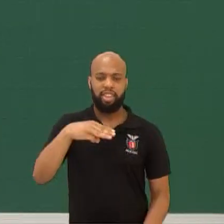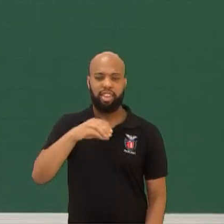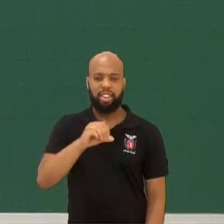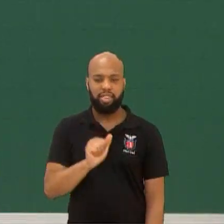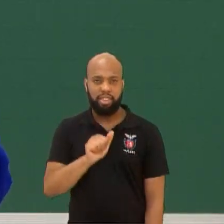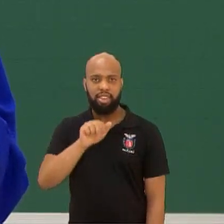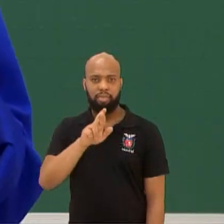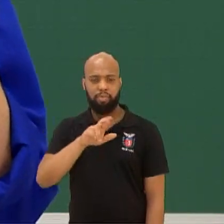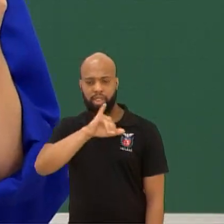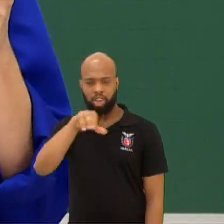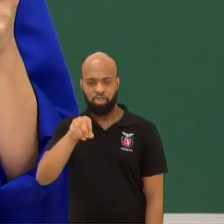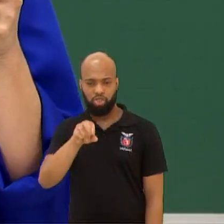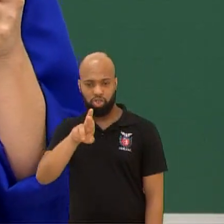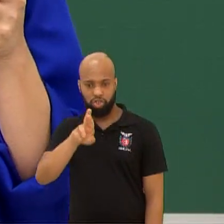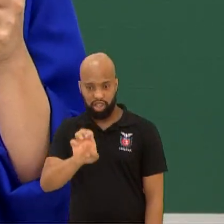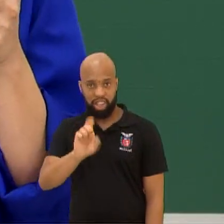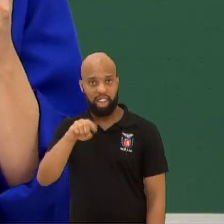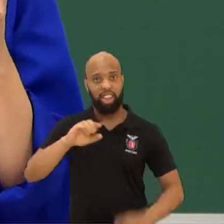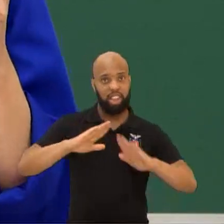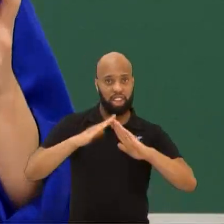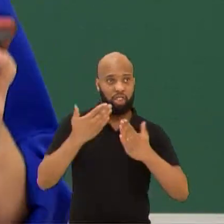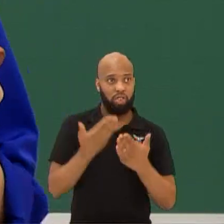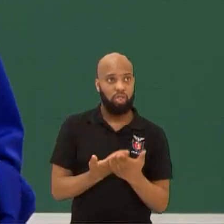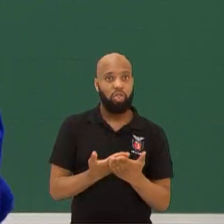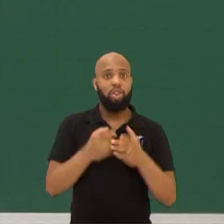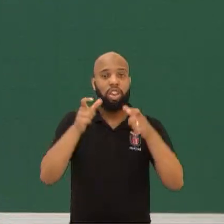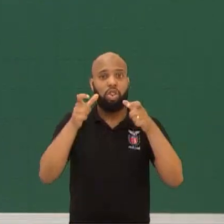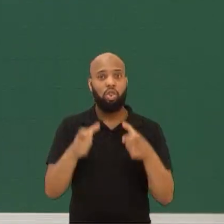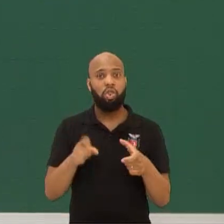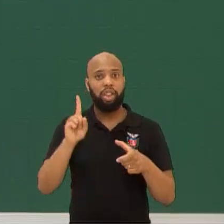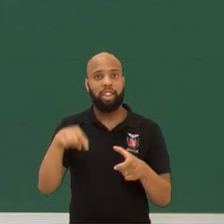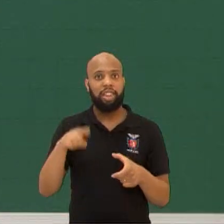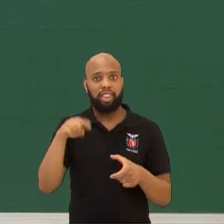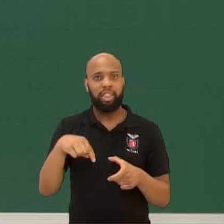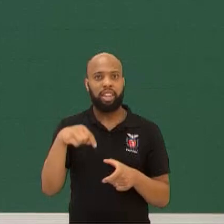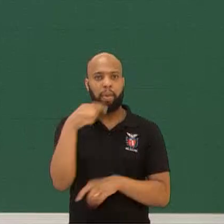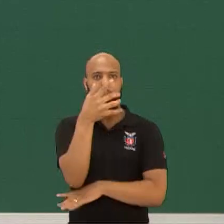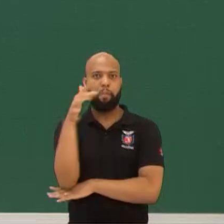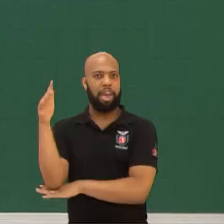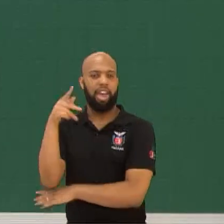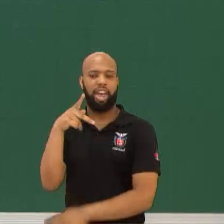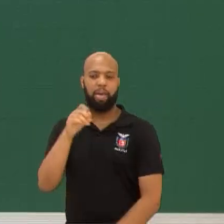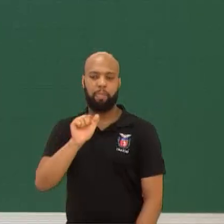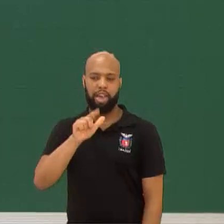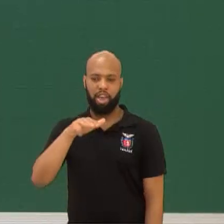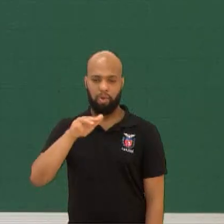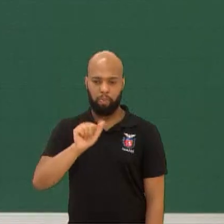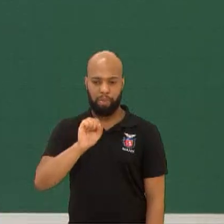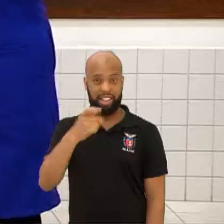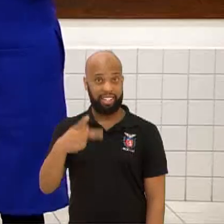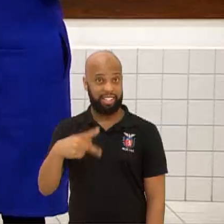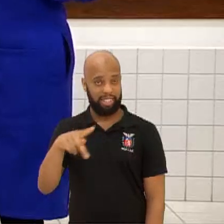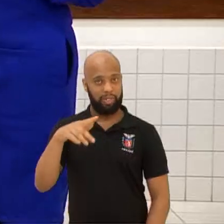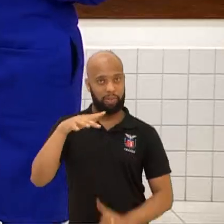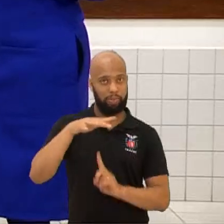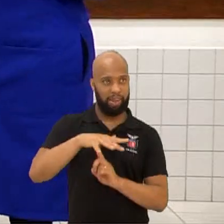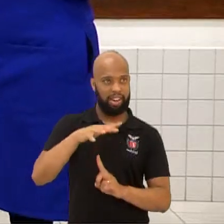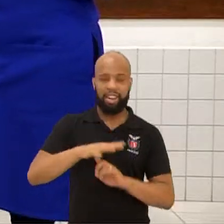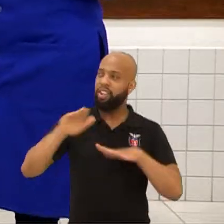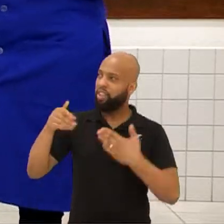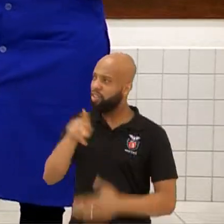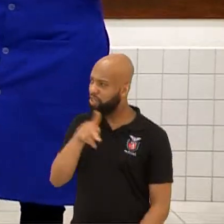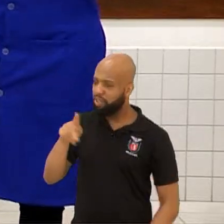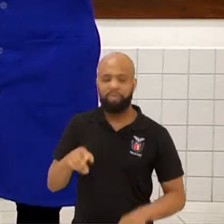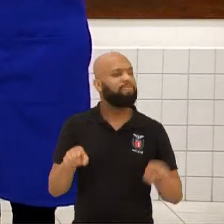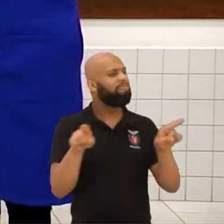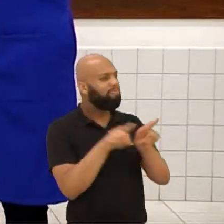Passos Ramos, da Escola Estadual Monsenhor Eduardo de Palmas, no Paraná. Um abraço para Palmas, no Paraná. E aí, professor, tem